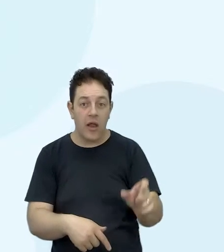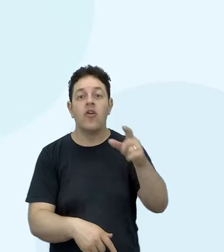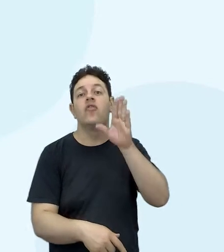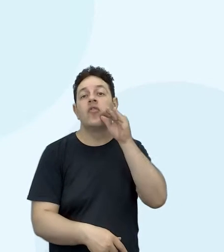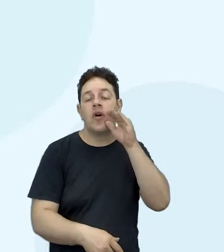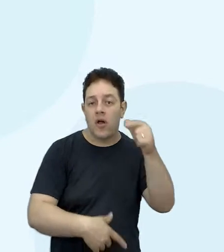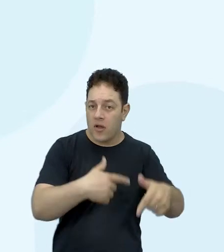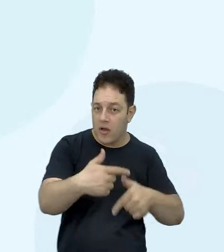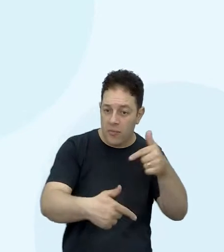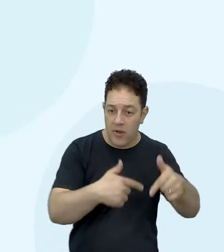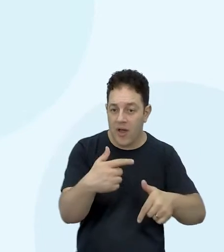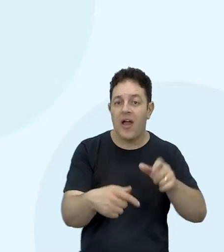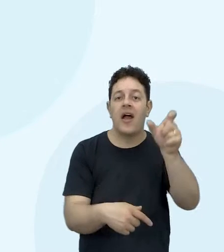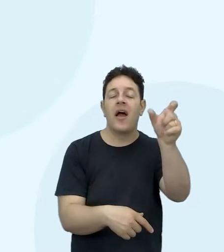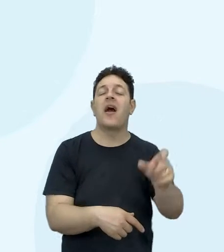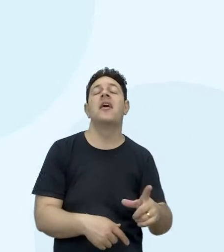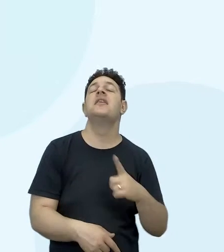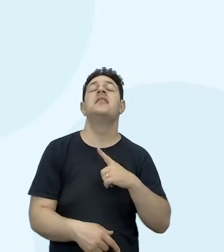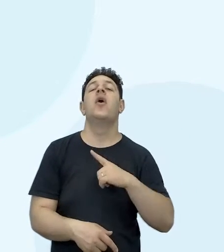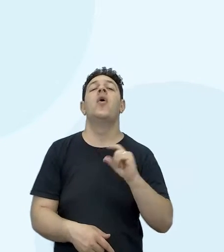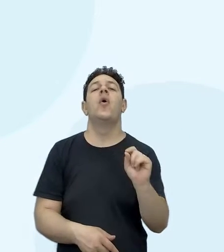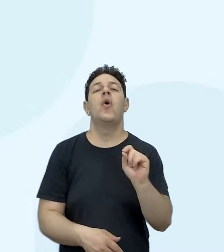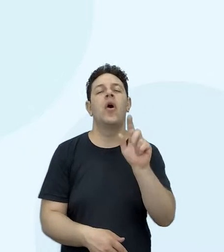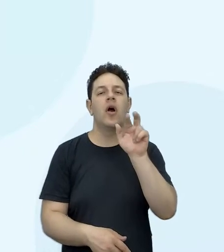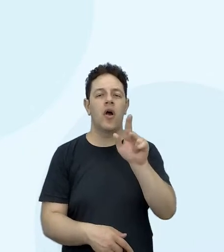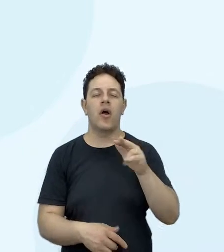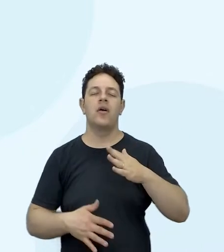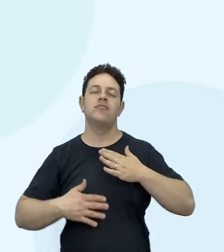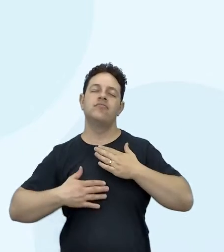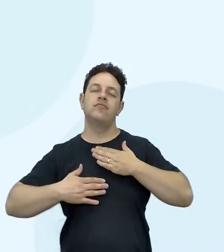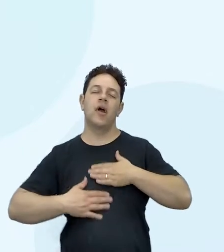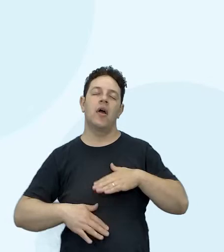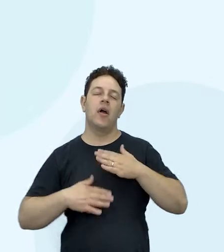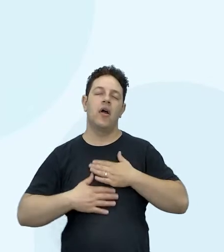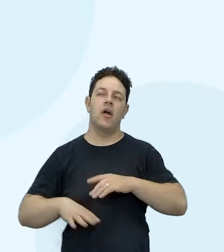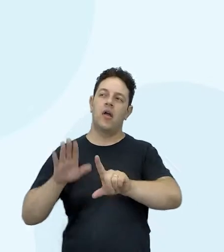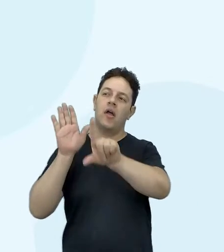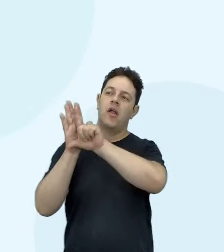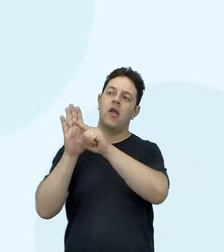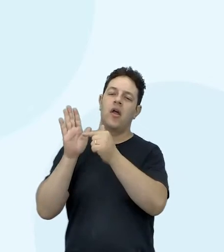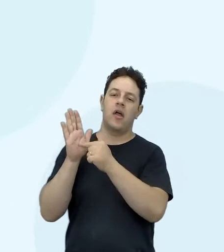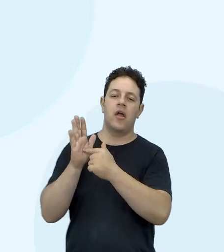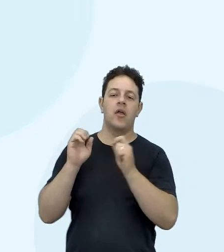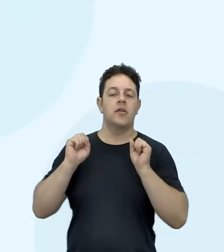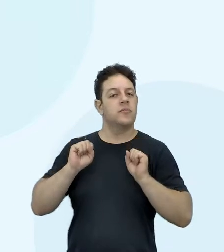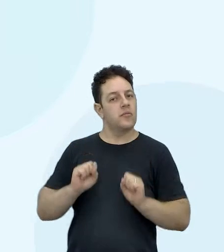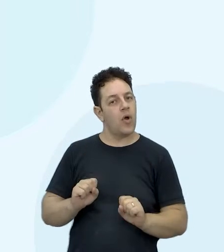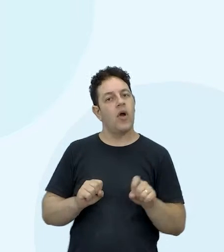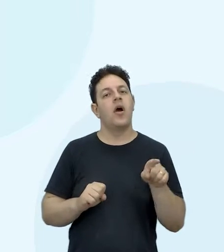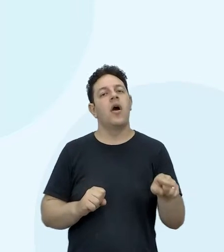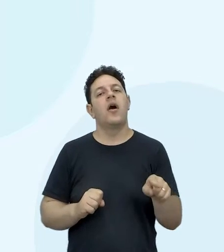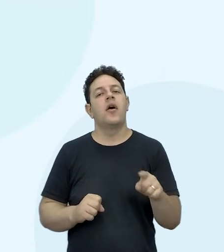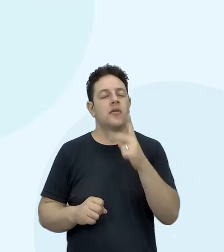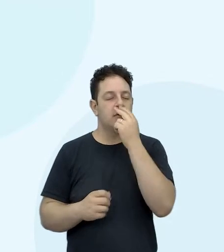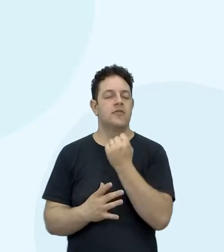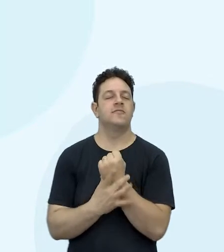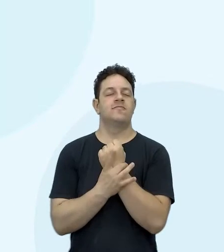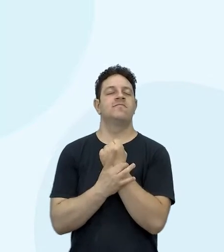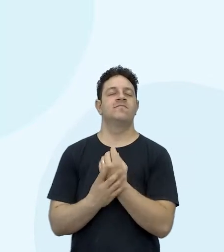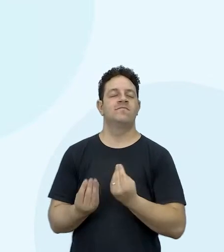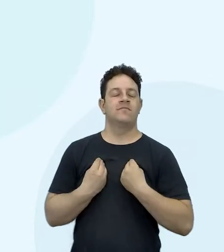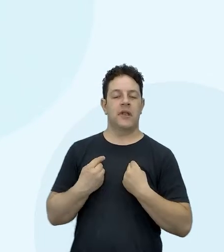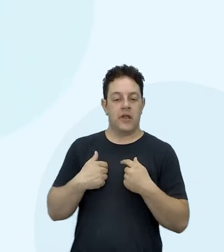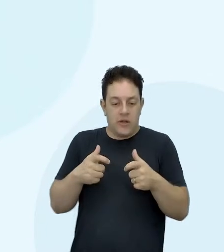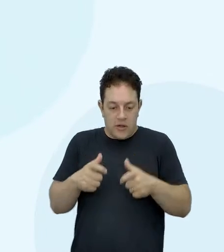ele tem uma espécie de conforto institucional que faz com que ele se sinta muito mais seguro